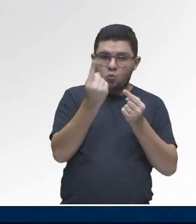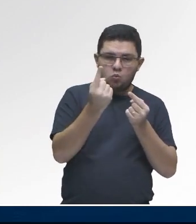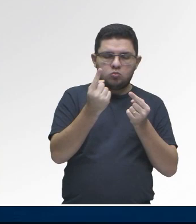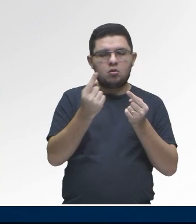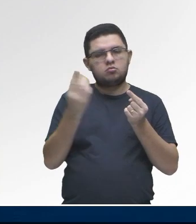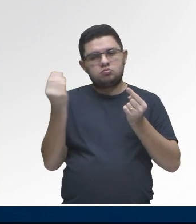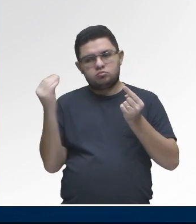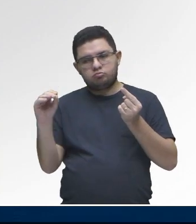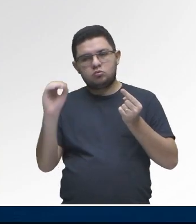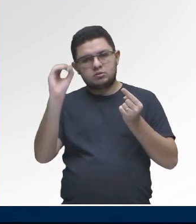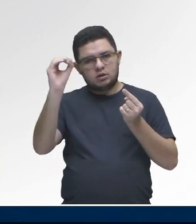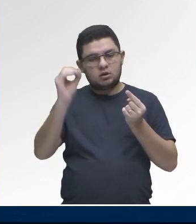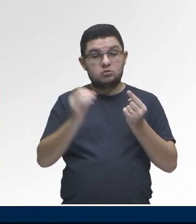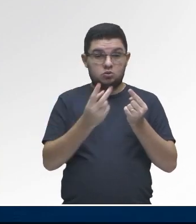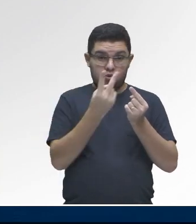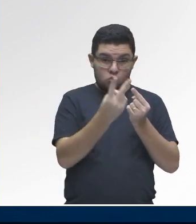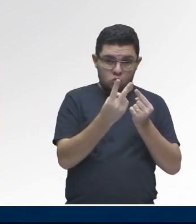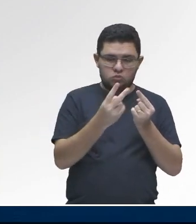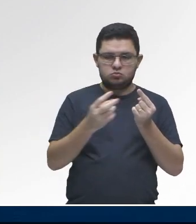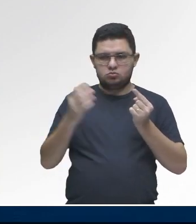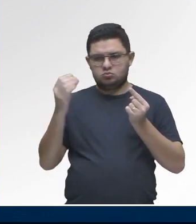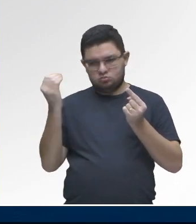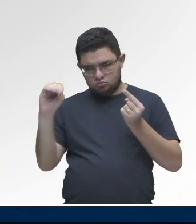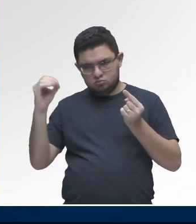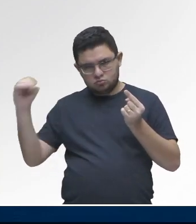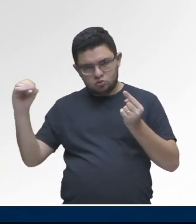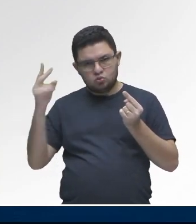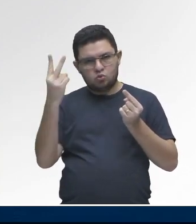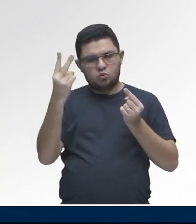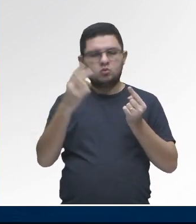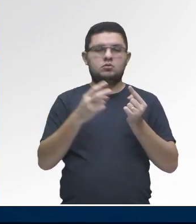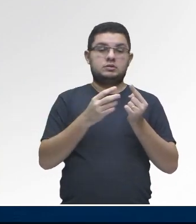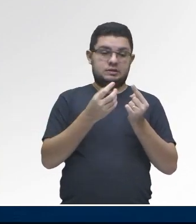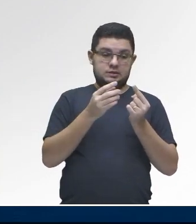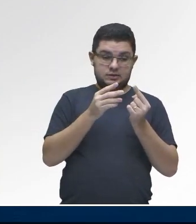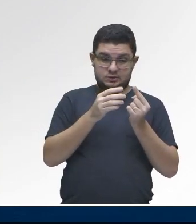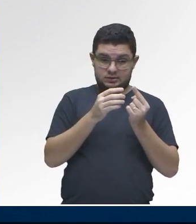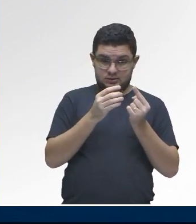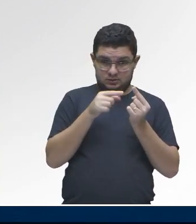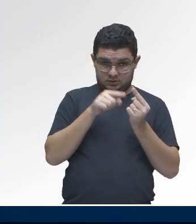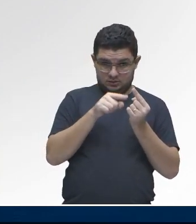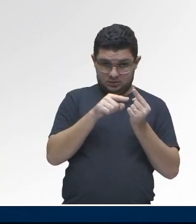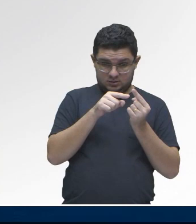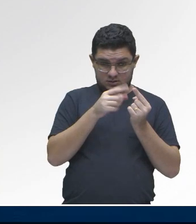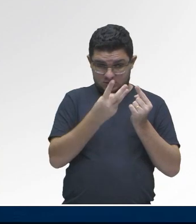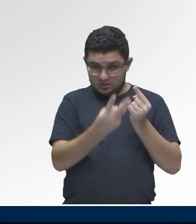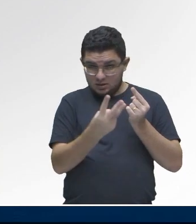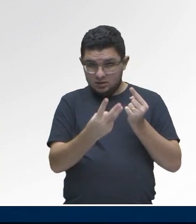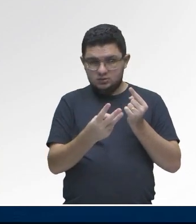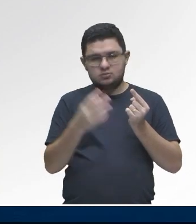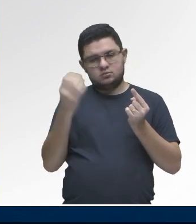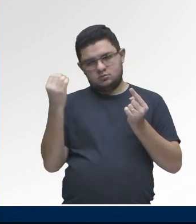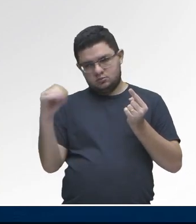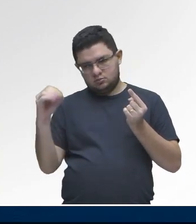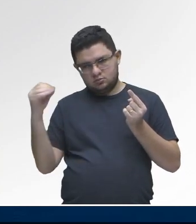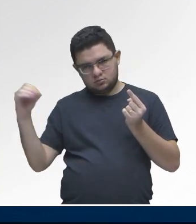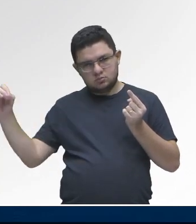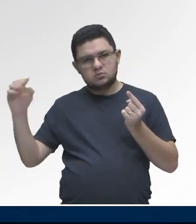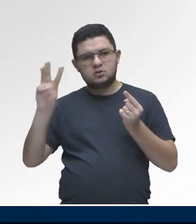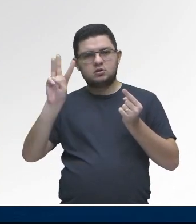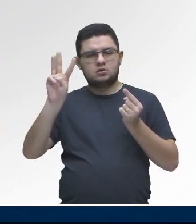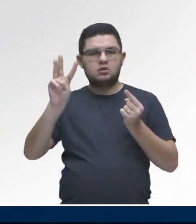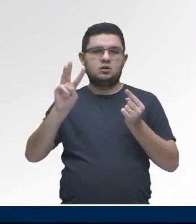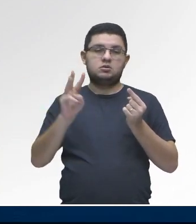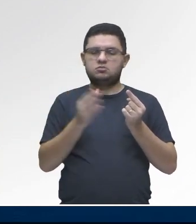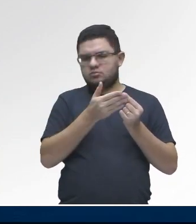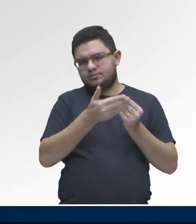correspondem a 3 zeros. Então, como é que eu faço? Como é que eu transformo um número decimal numa fração